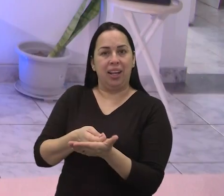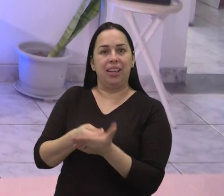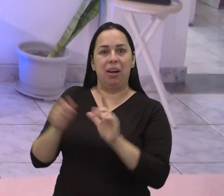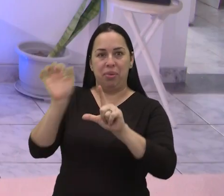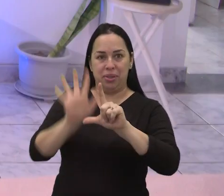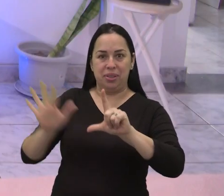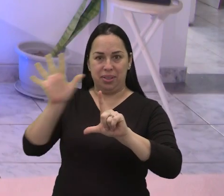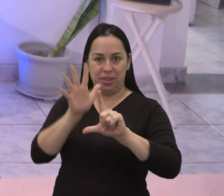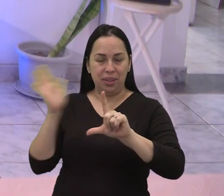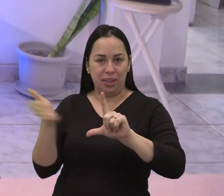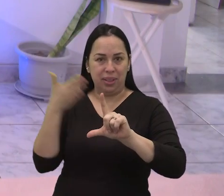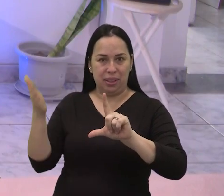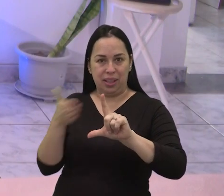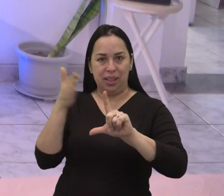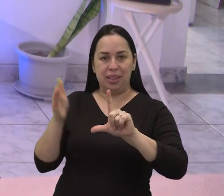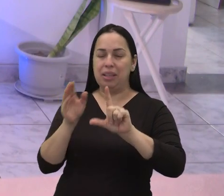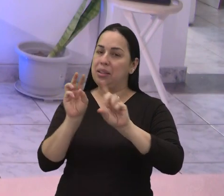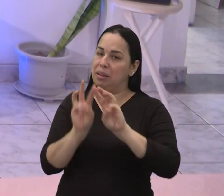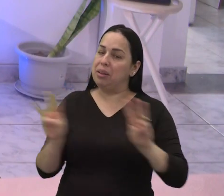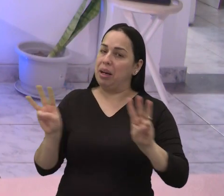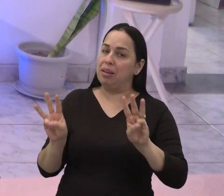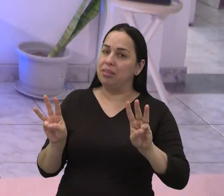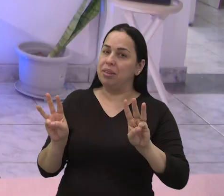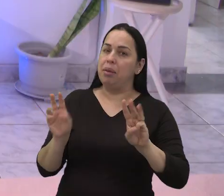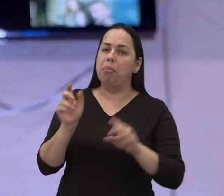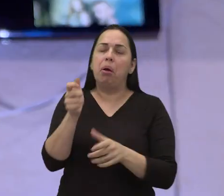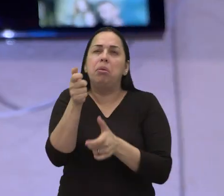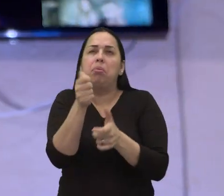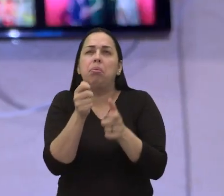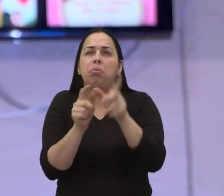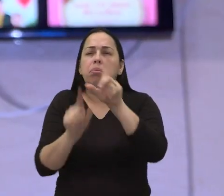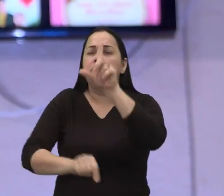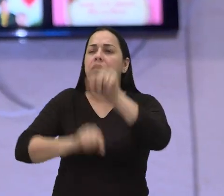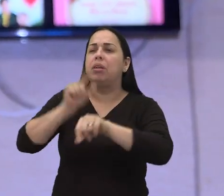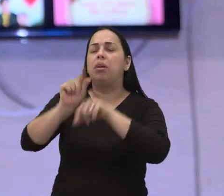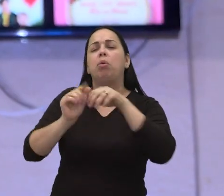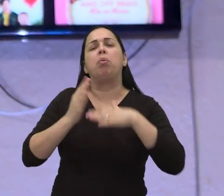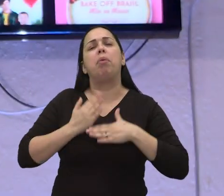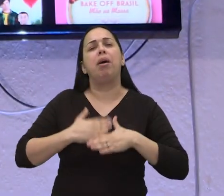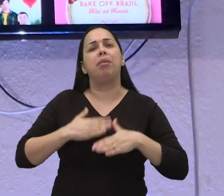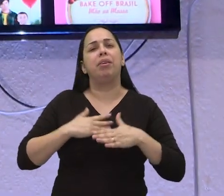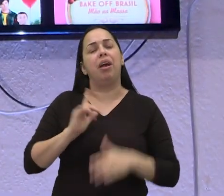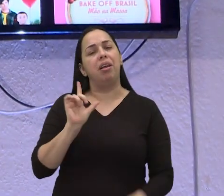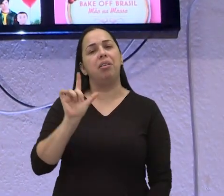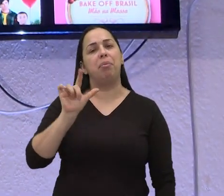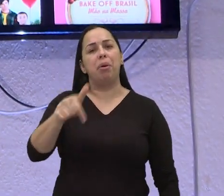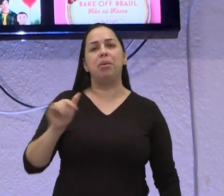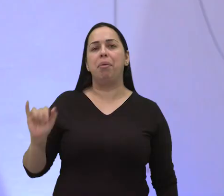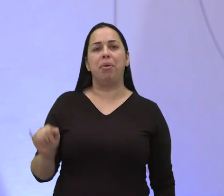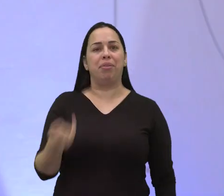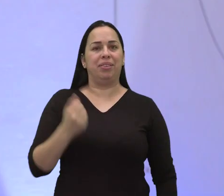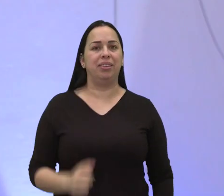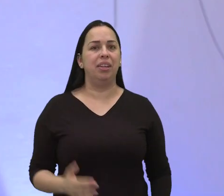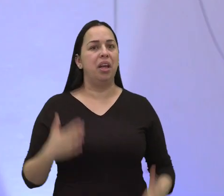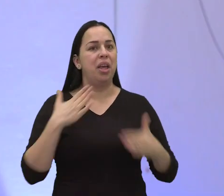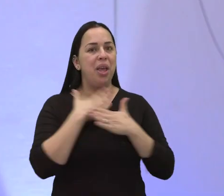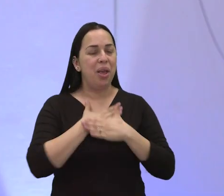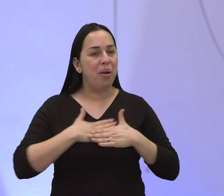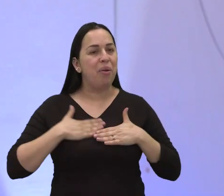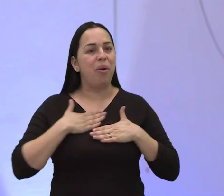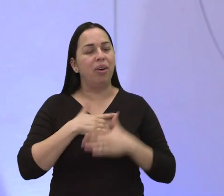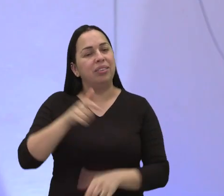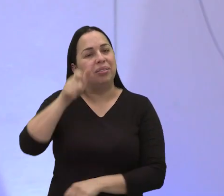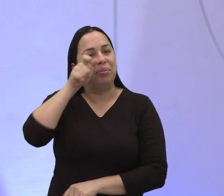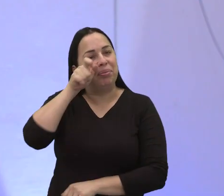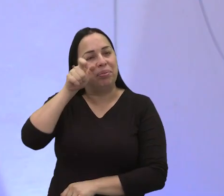as plataformas de conteúdo online pode escolher uma série ou um filme com calma. Aí é só aproveitar. Eu gosto muito de